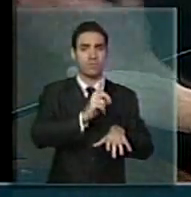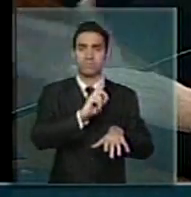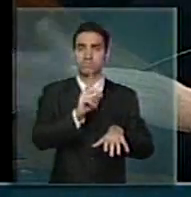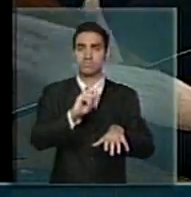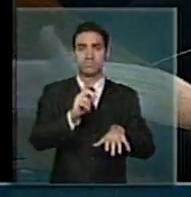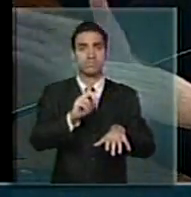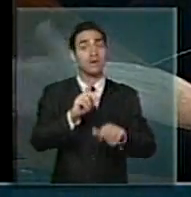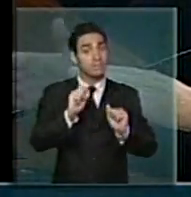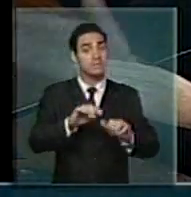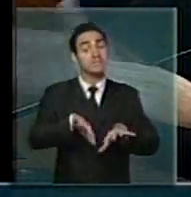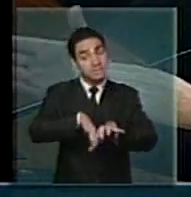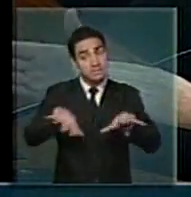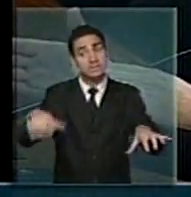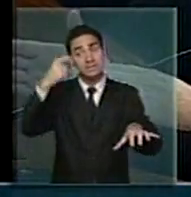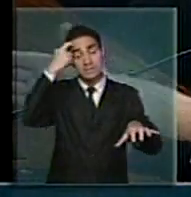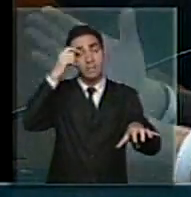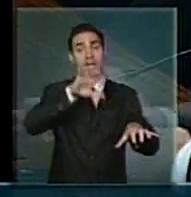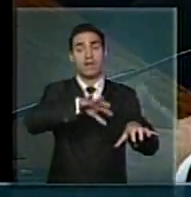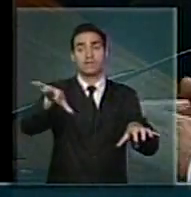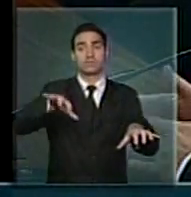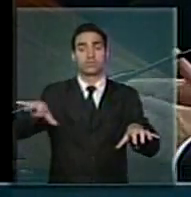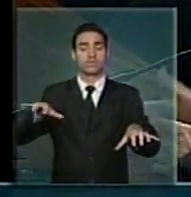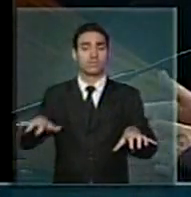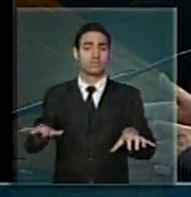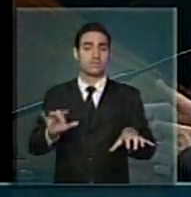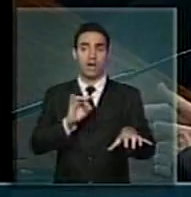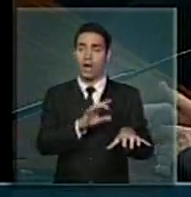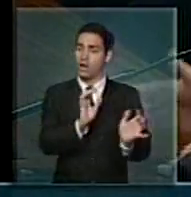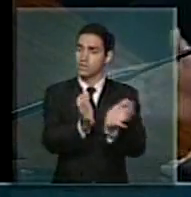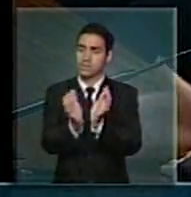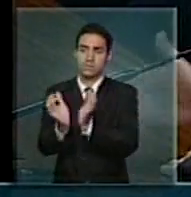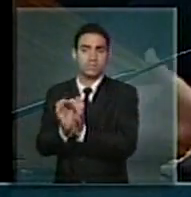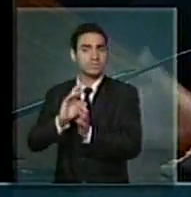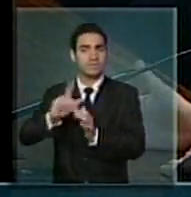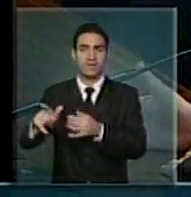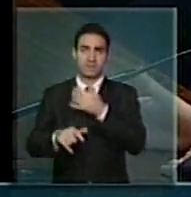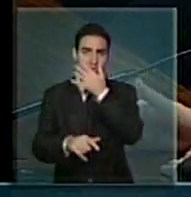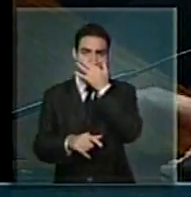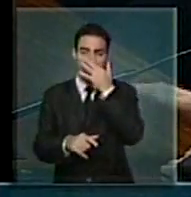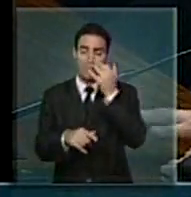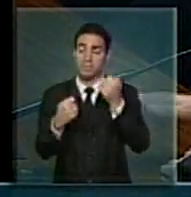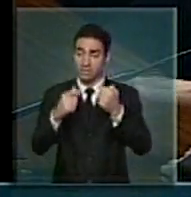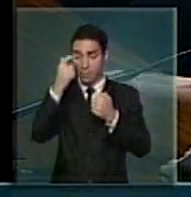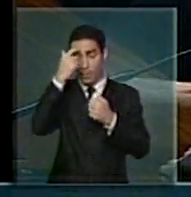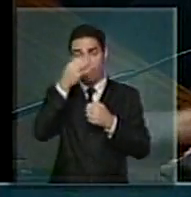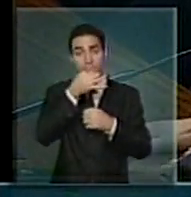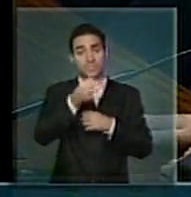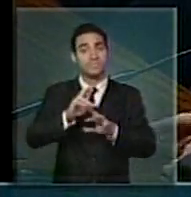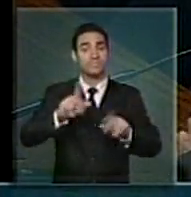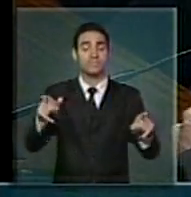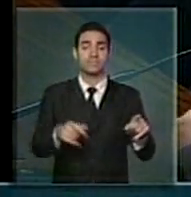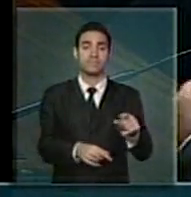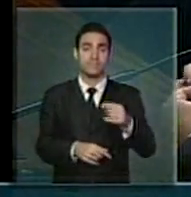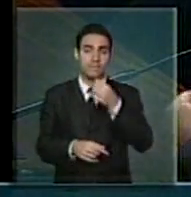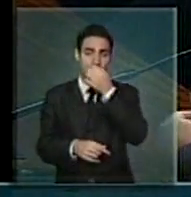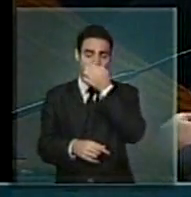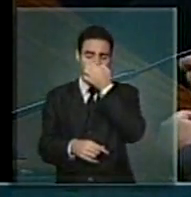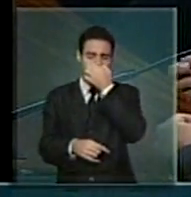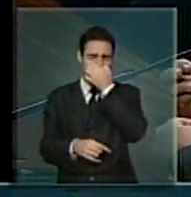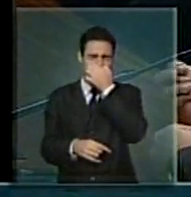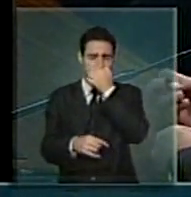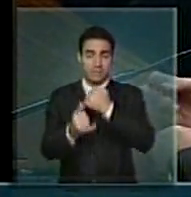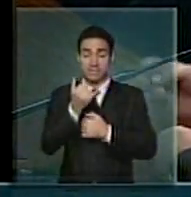que pensar separadamente mesmo, porque é separado o problema. Tem que pensar separadamente mesmo na causa